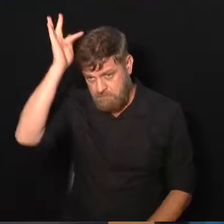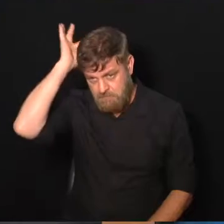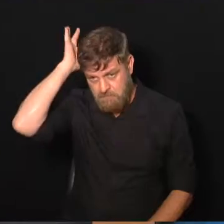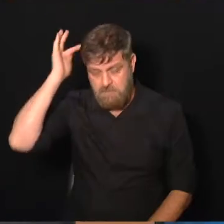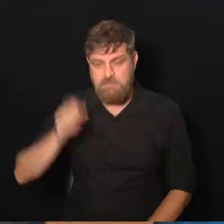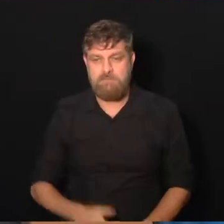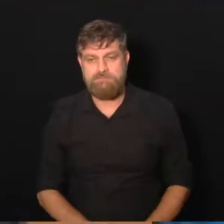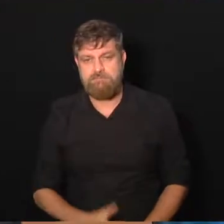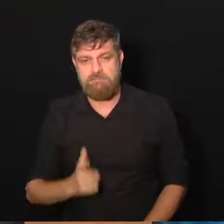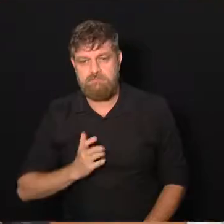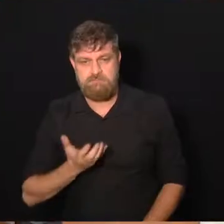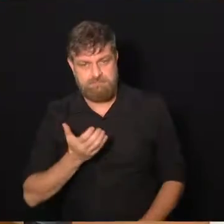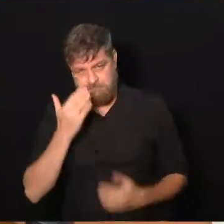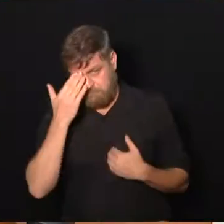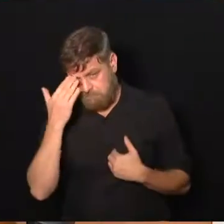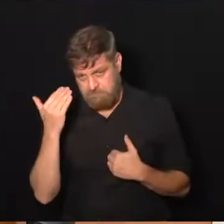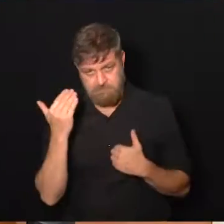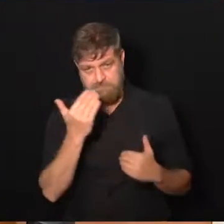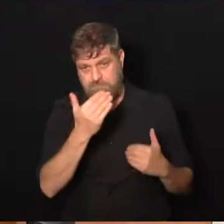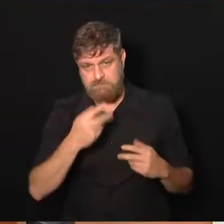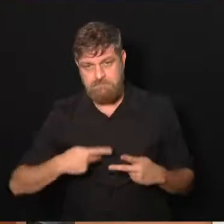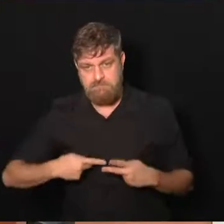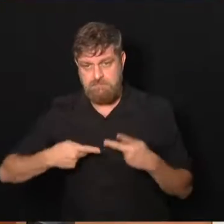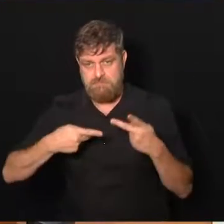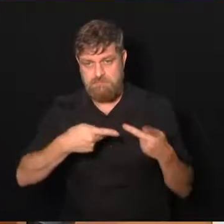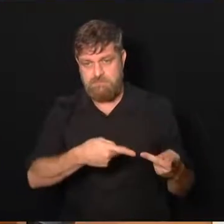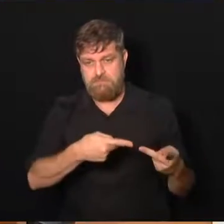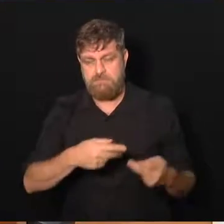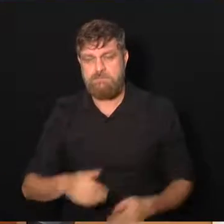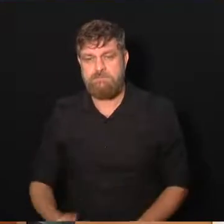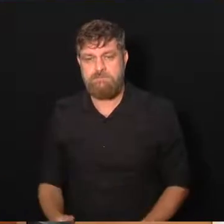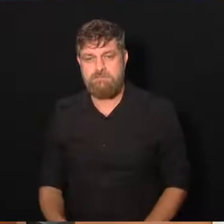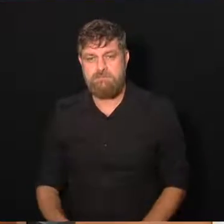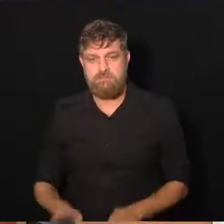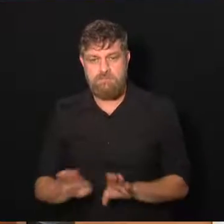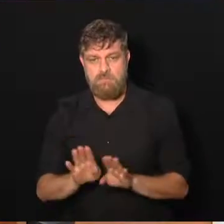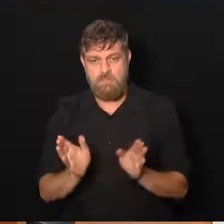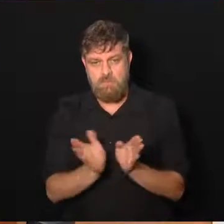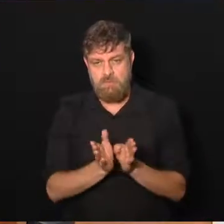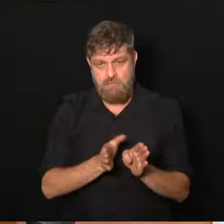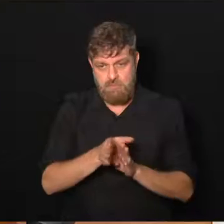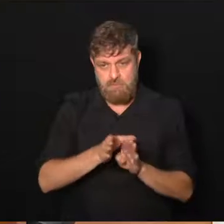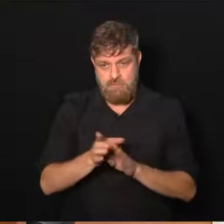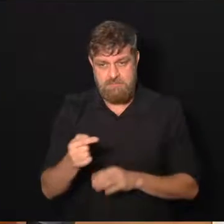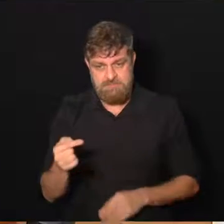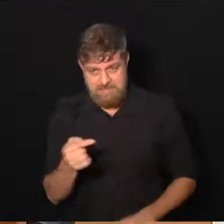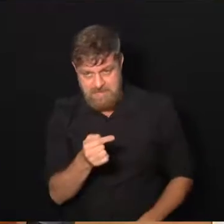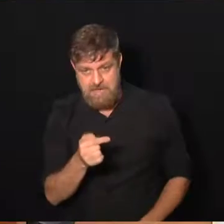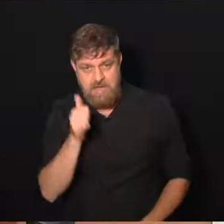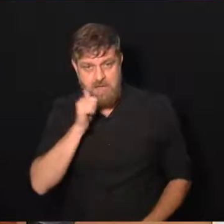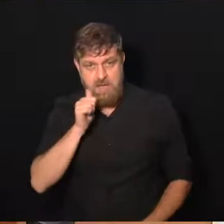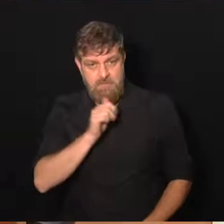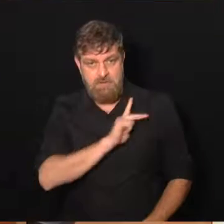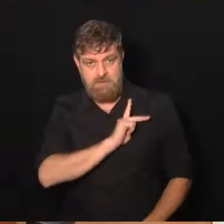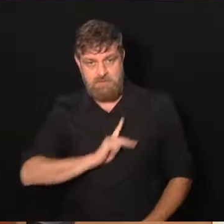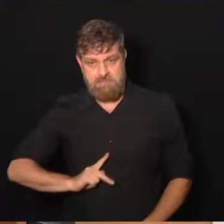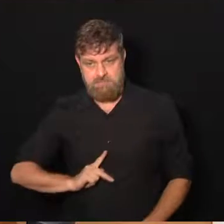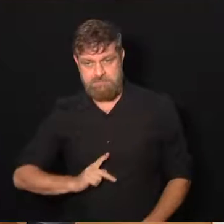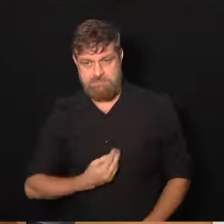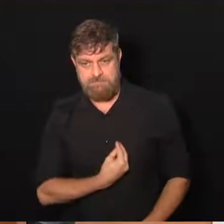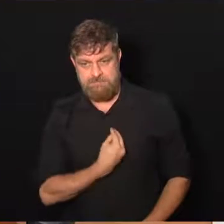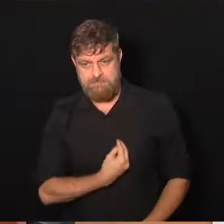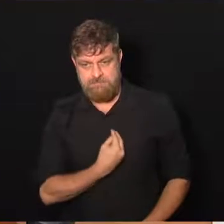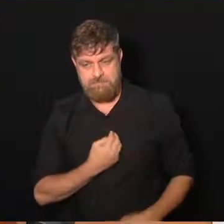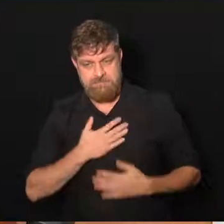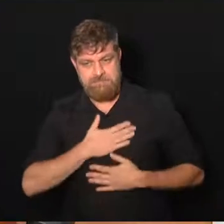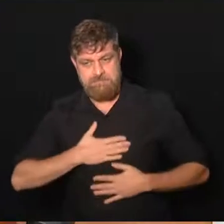Presidente, eu agradeço muito o convite. Pelo Conselho Municipal, nós temos a nossa presidente Maria José de Matos, que está aqui, né? Que é um